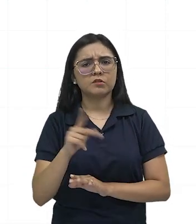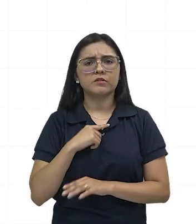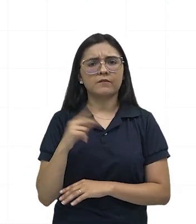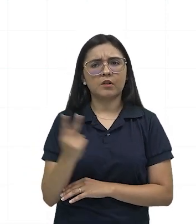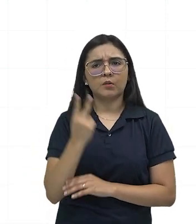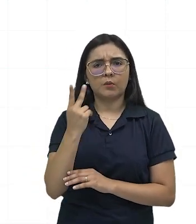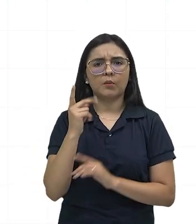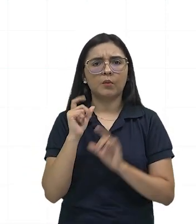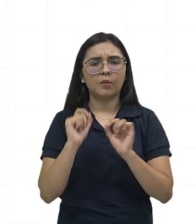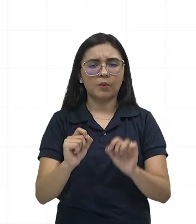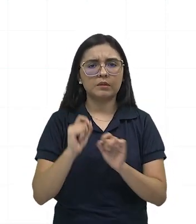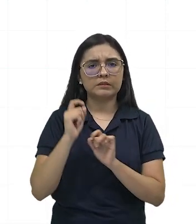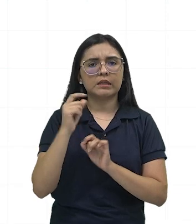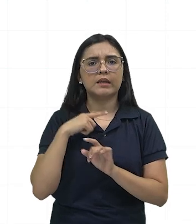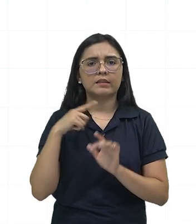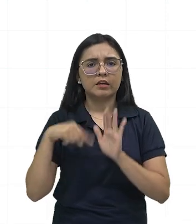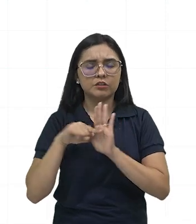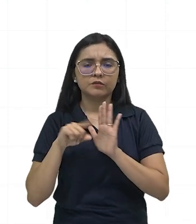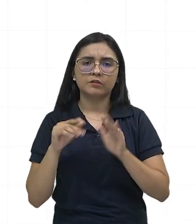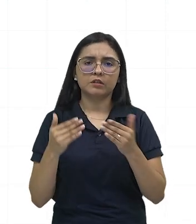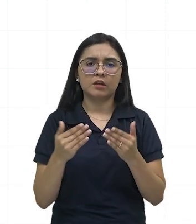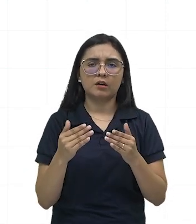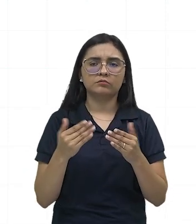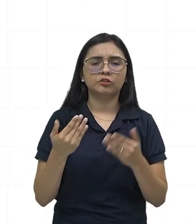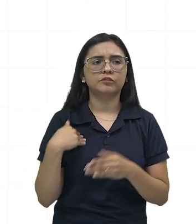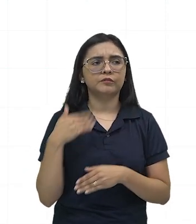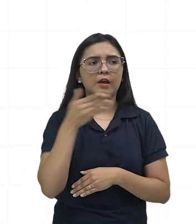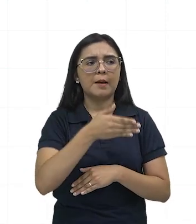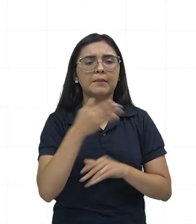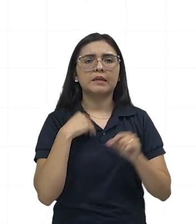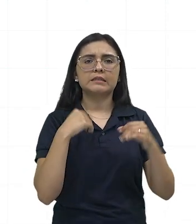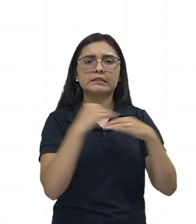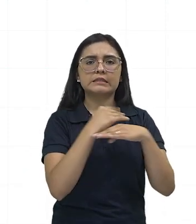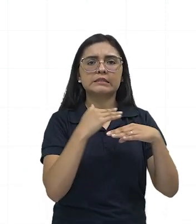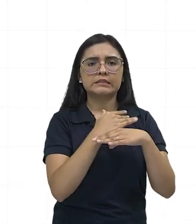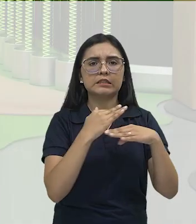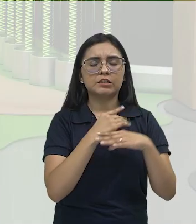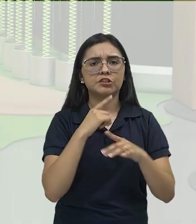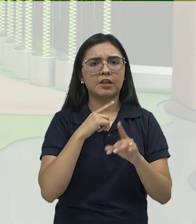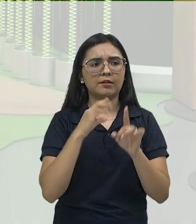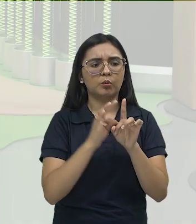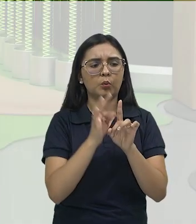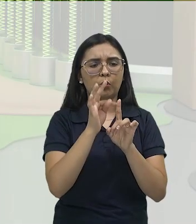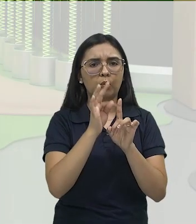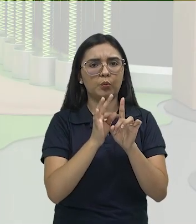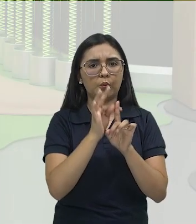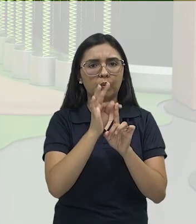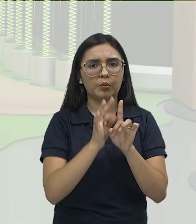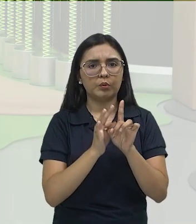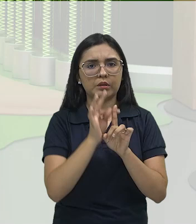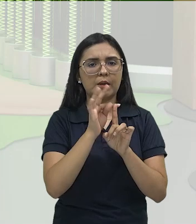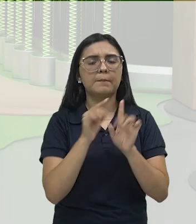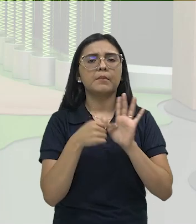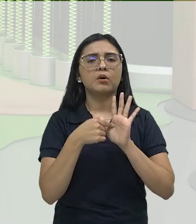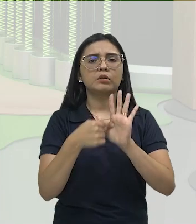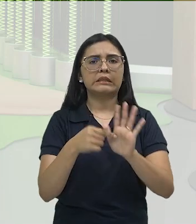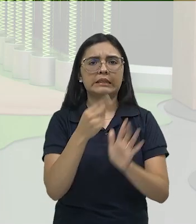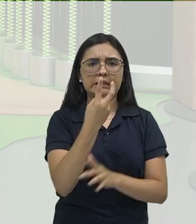valor é muito baixo. Quando a gente está na cidade, a gente vê lá no termômetro da cidade apontando